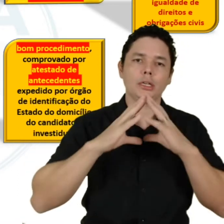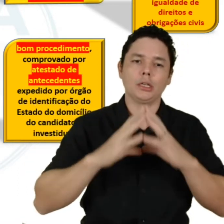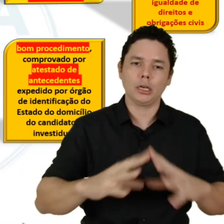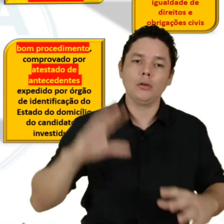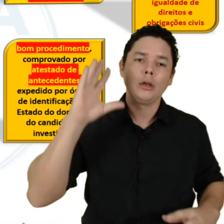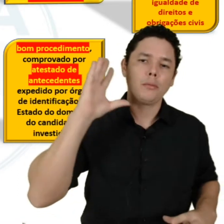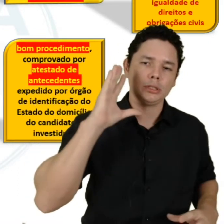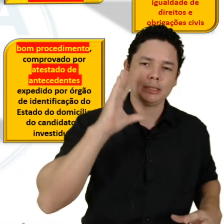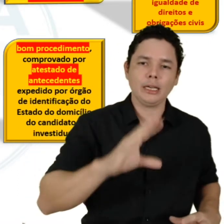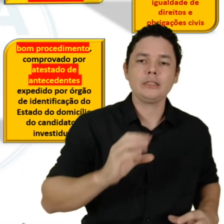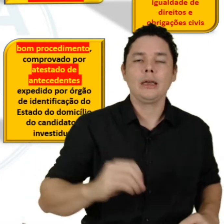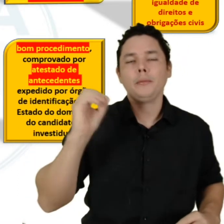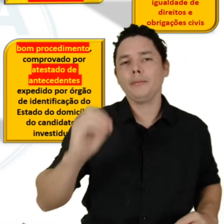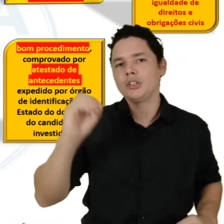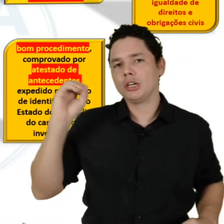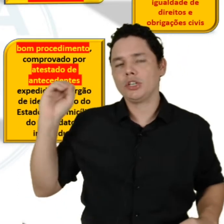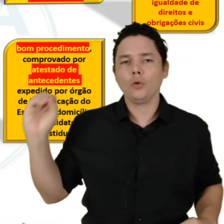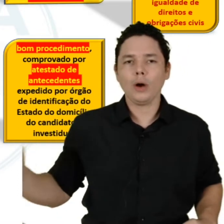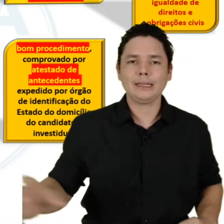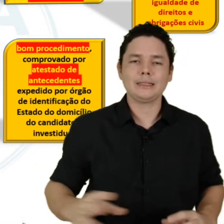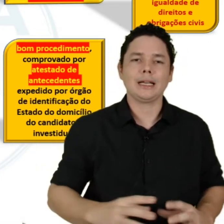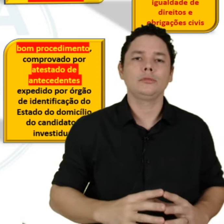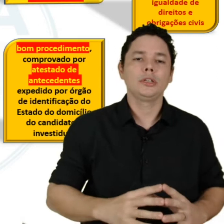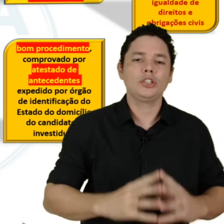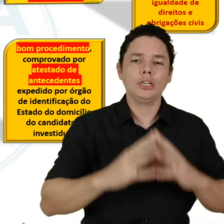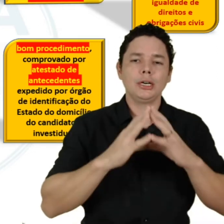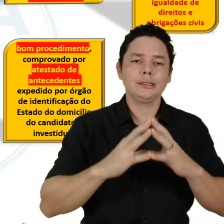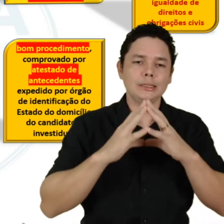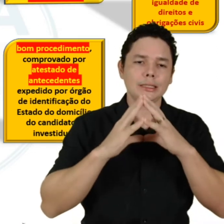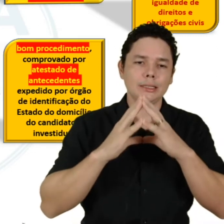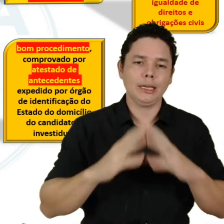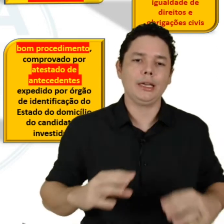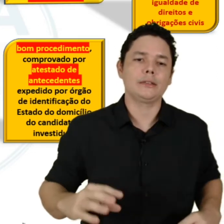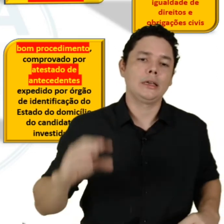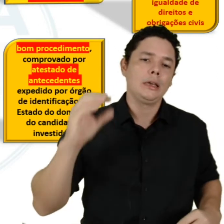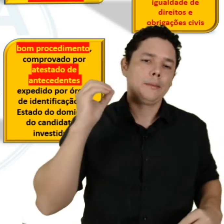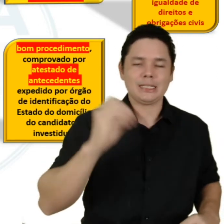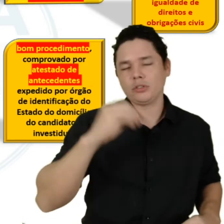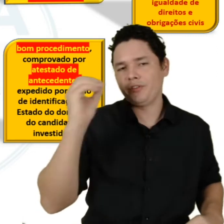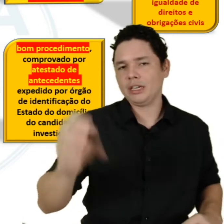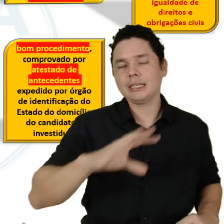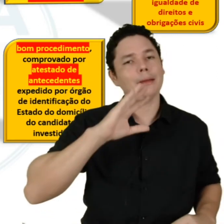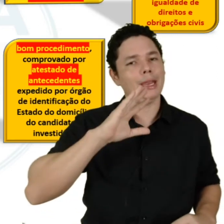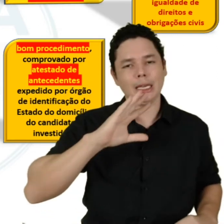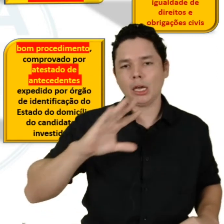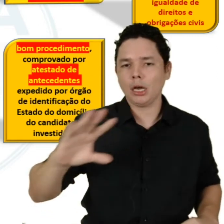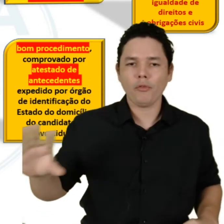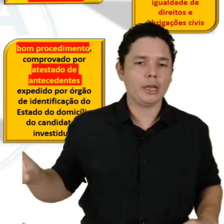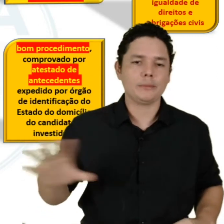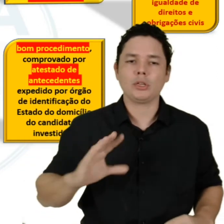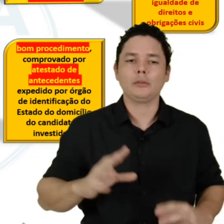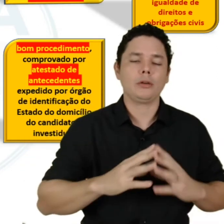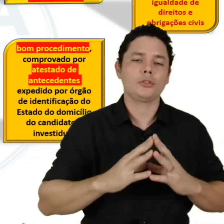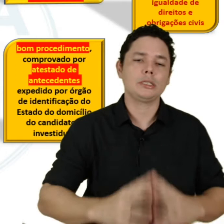investidura. Então, bons antecedentes, mediante o atestado de antecedentes. Prestação de fiança também não